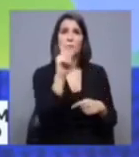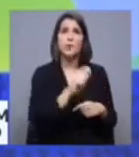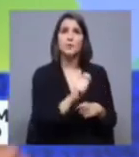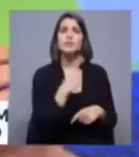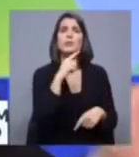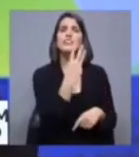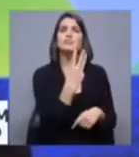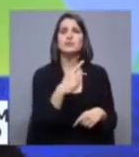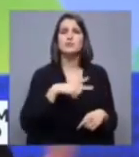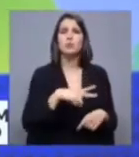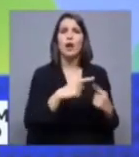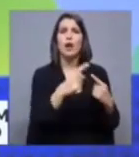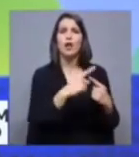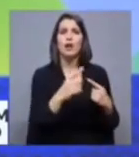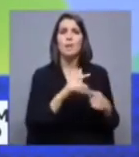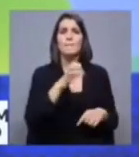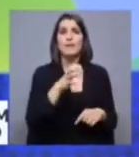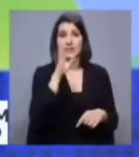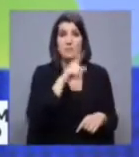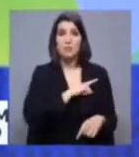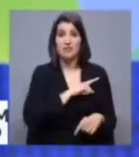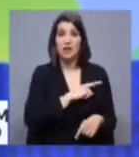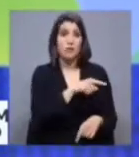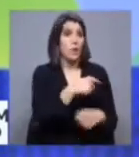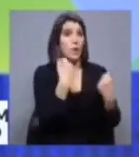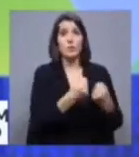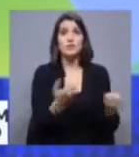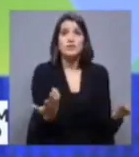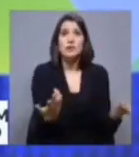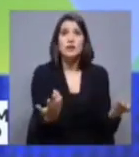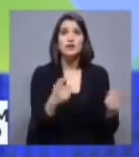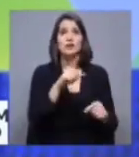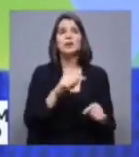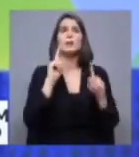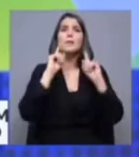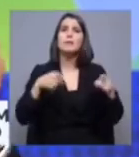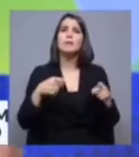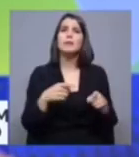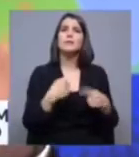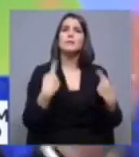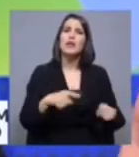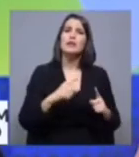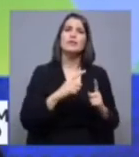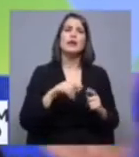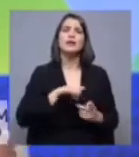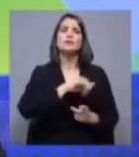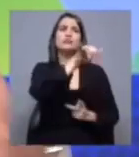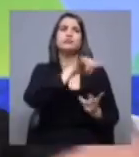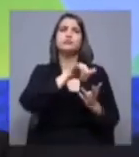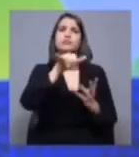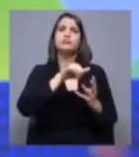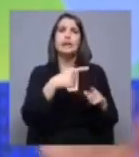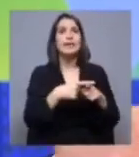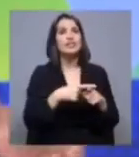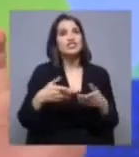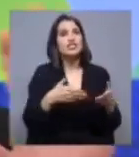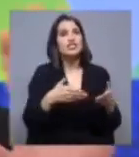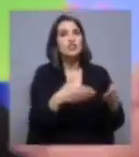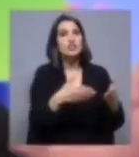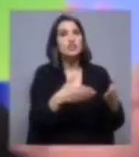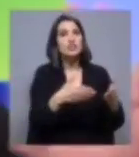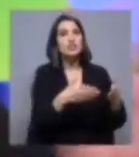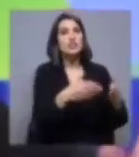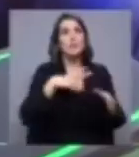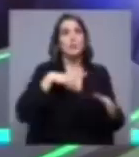Portugal e se forem totalmente privatizados podem não conseguir. Se calhar ignoram que há rotas que têm que ser mantidas por interesse estratégico de Portugal não ficar desaparecido,